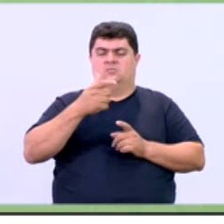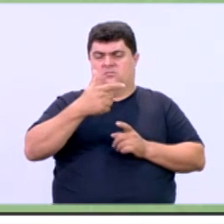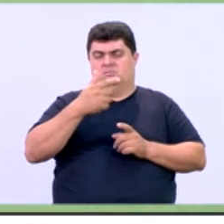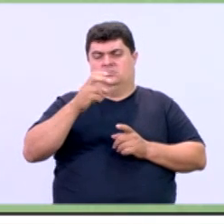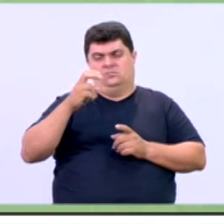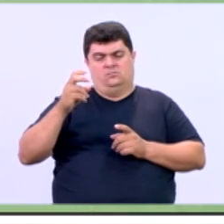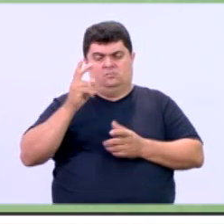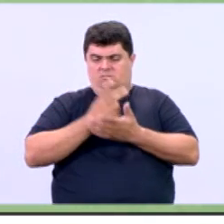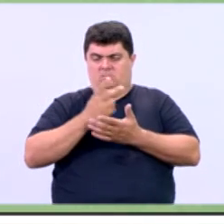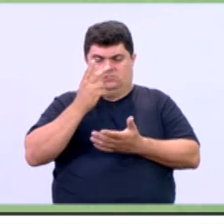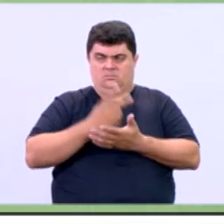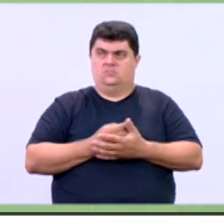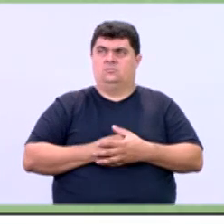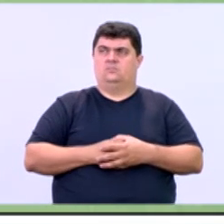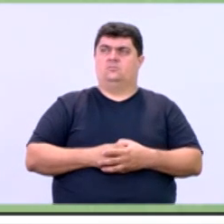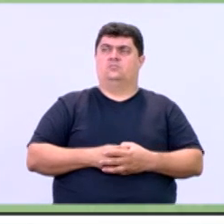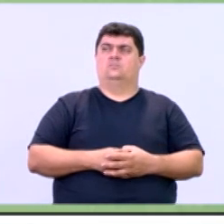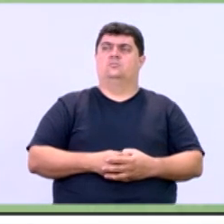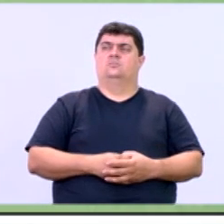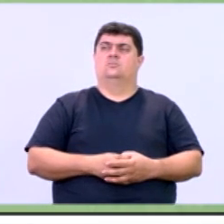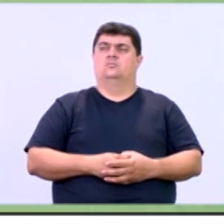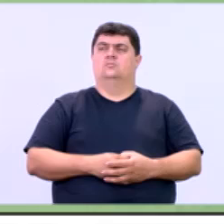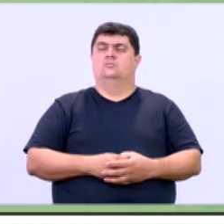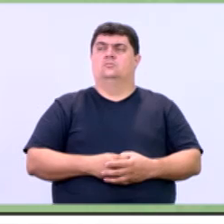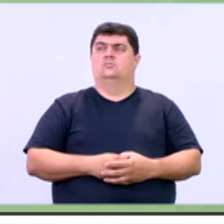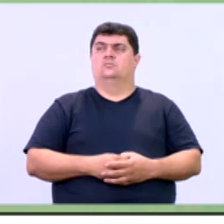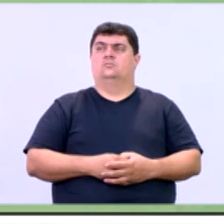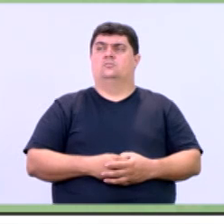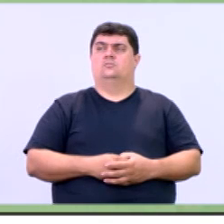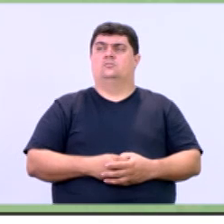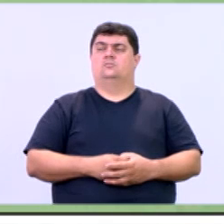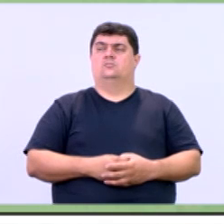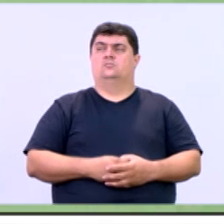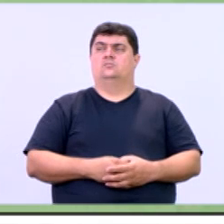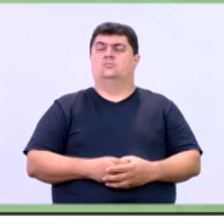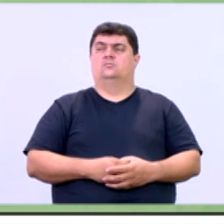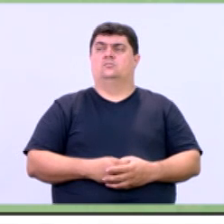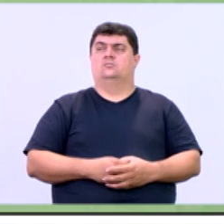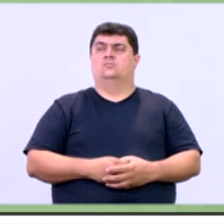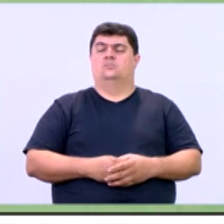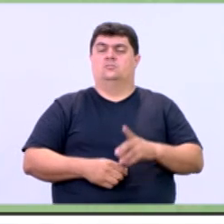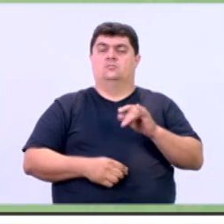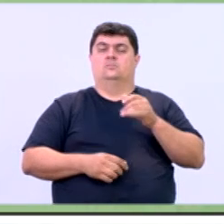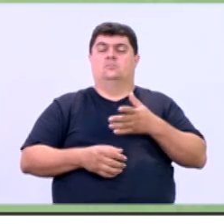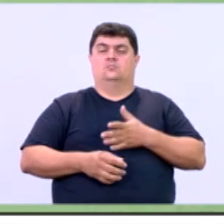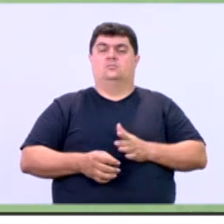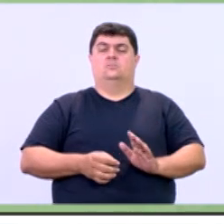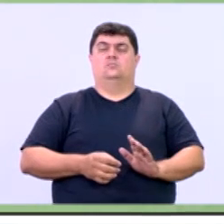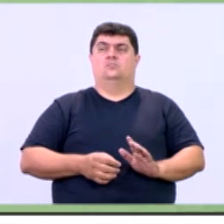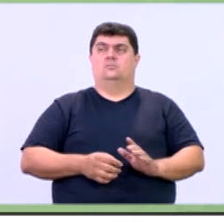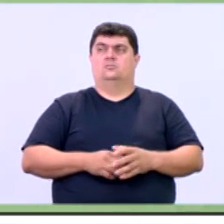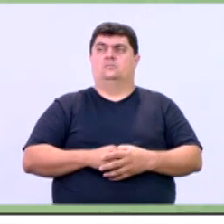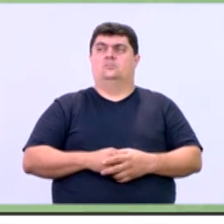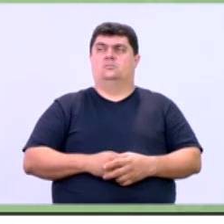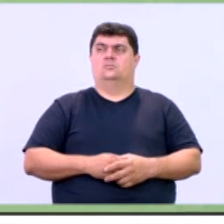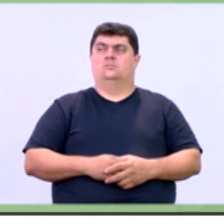podemos colocar aqui o texto mesmo. A data de nascimento nós já